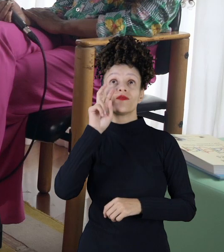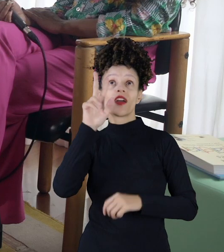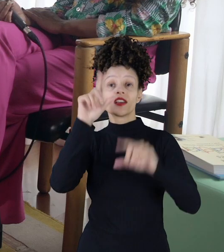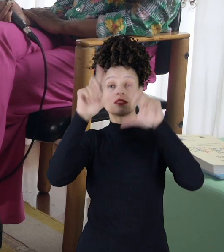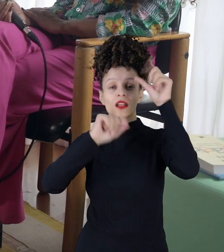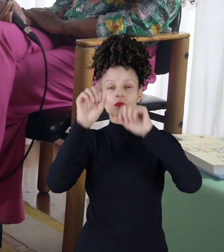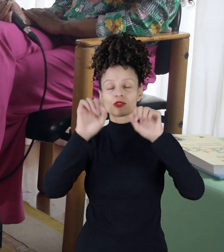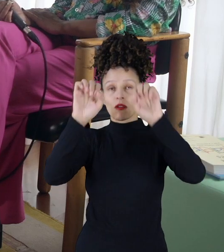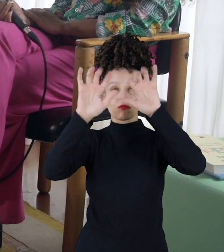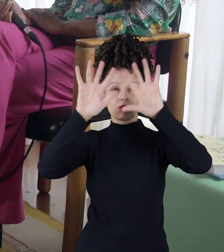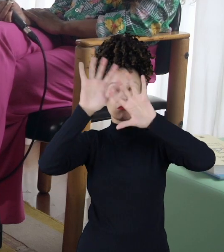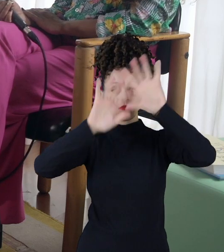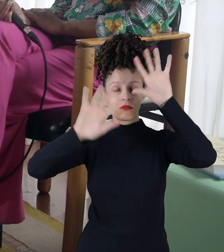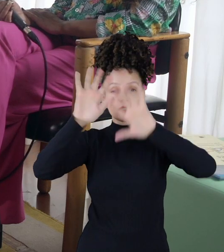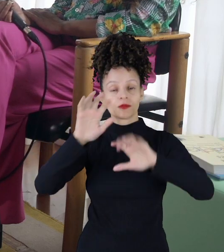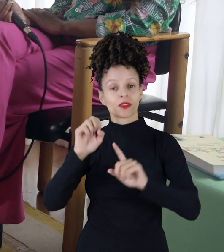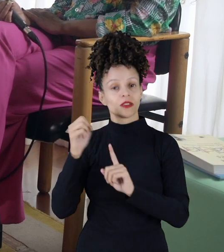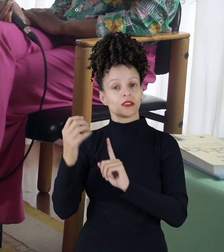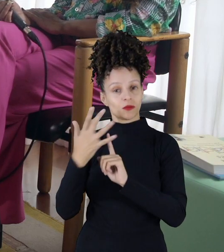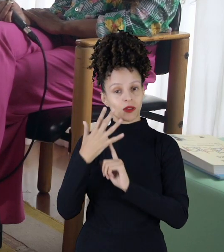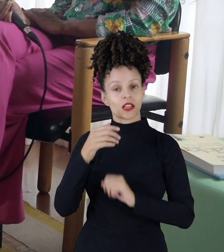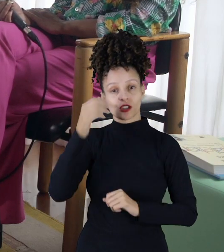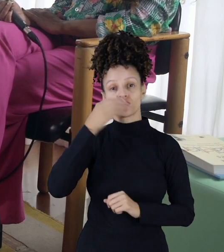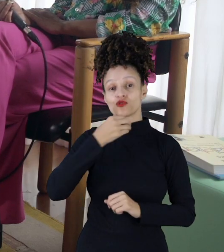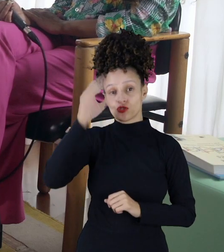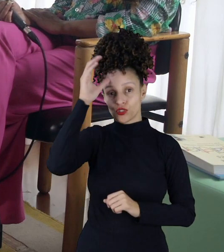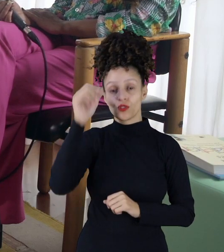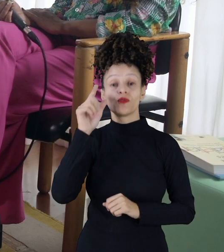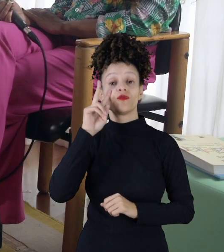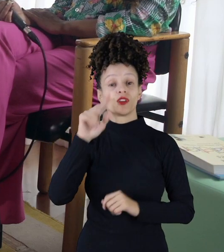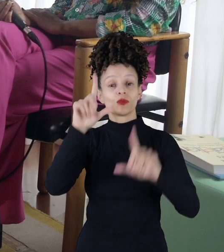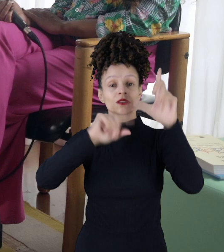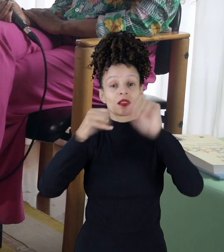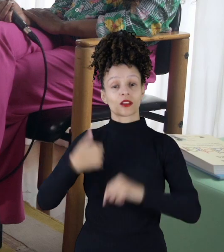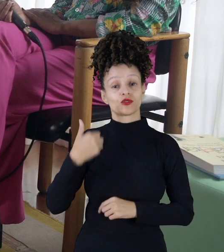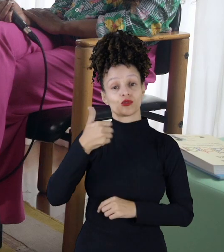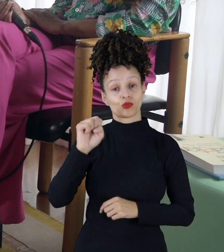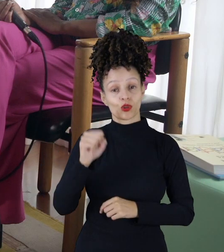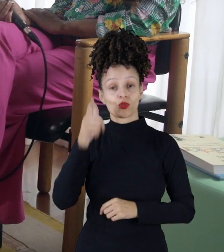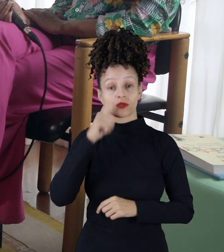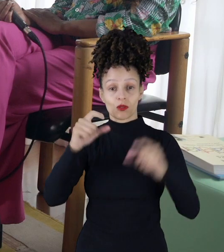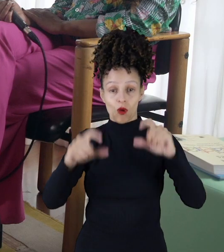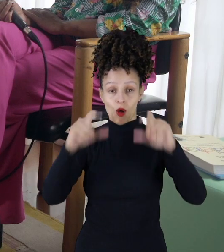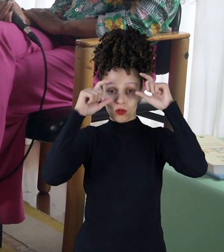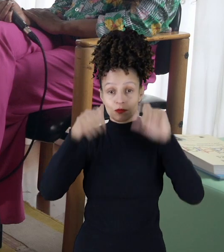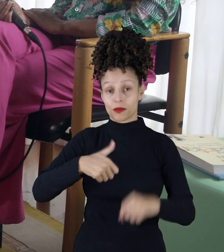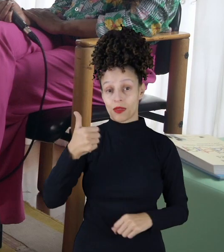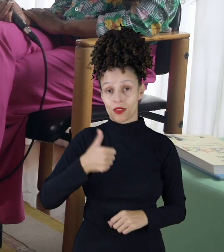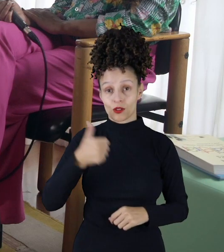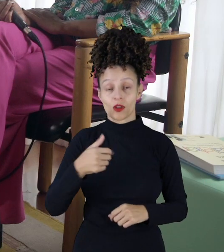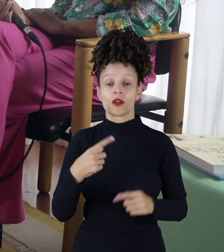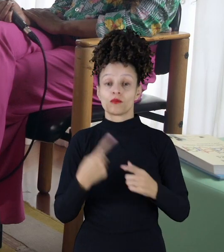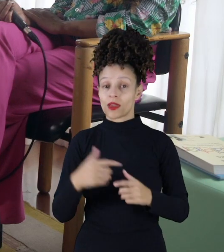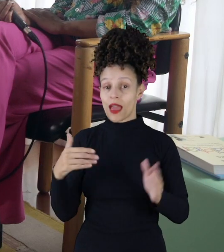E o sonho dele era ver as estrelas no céu, porque ele só via um borrão. Foi inspirada num tio meu que só conseguiu ver as estrelas aos 18 anos, quando ganhou o primeiro